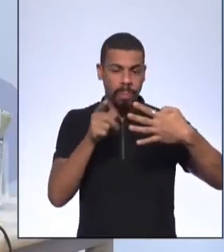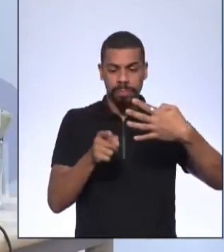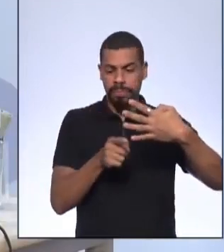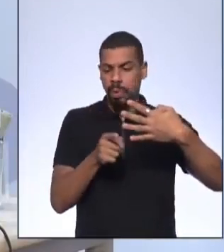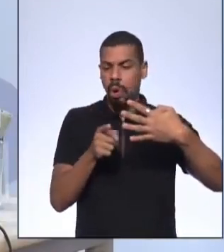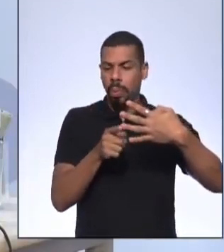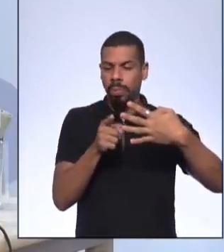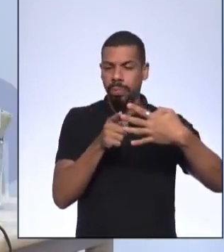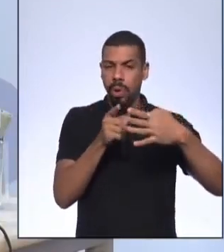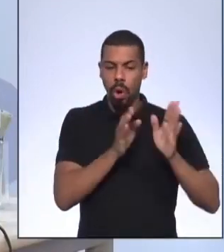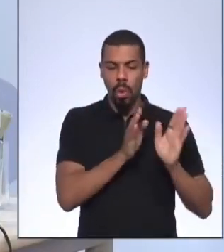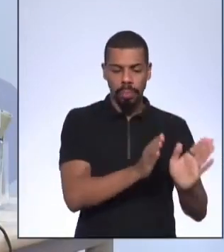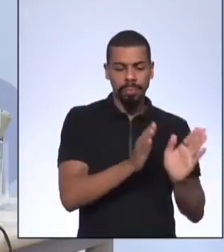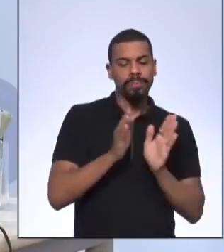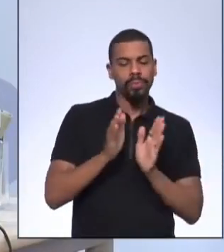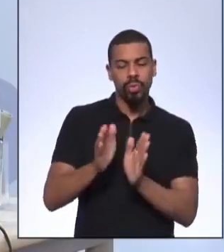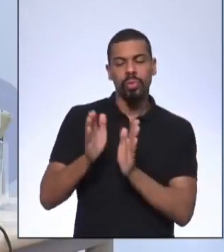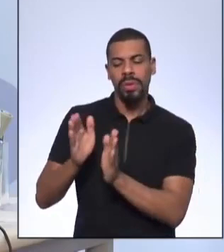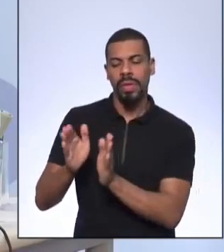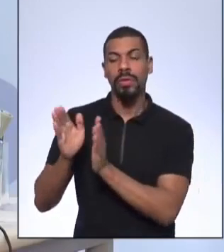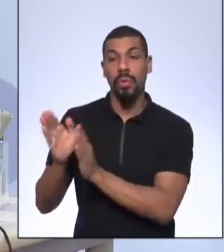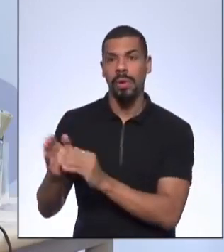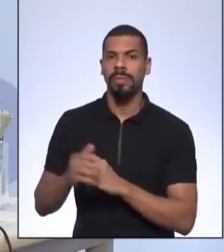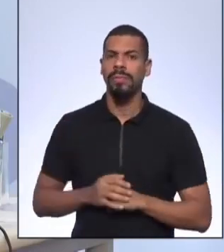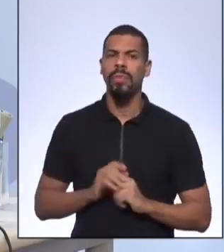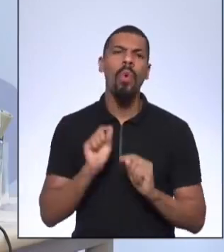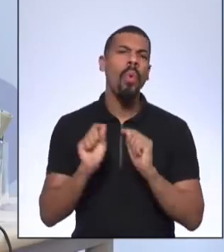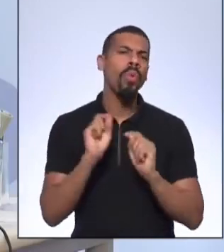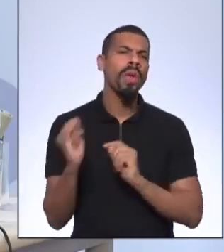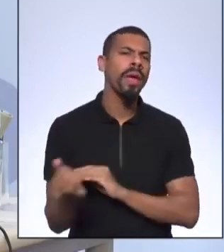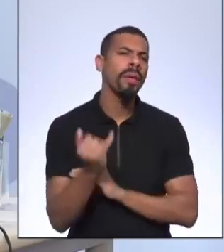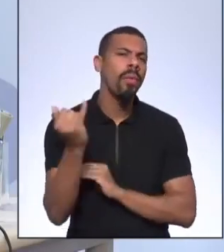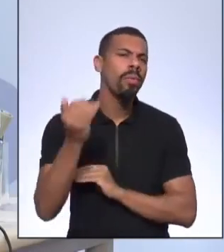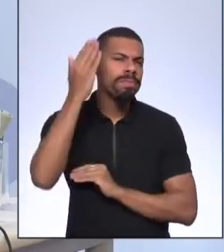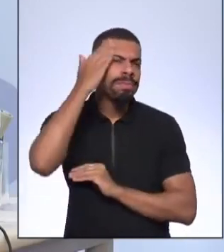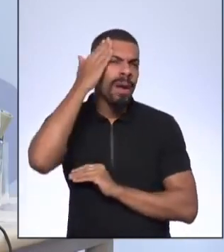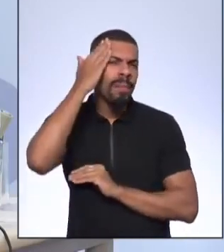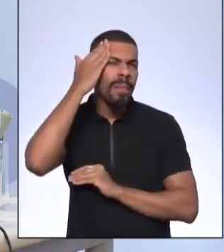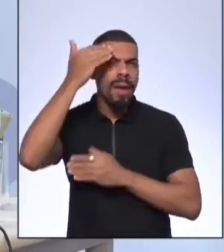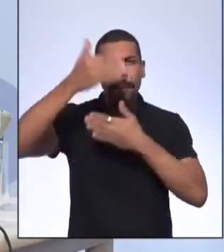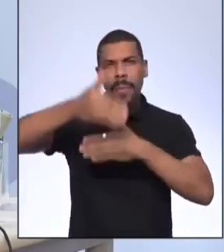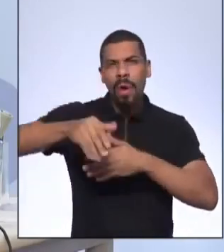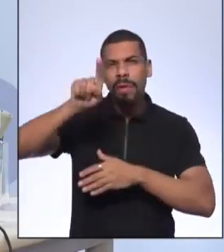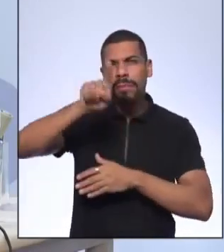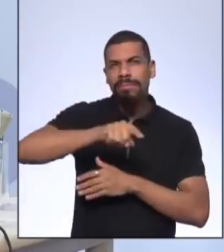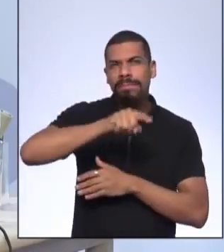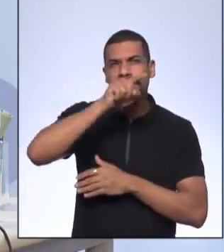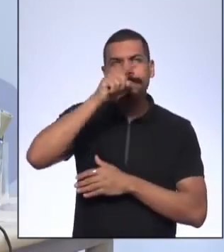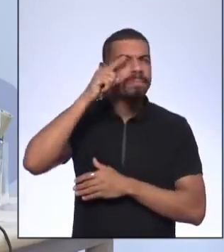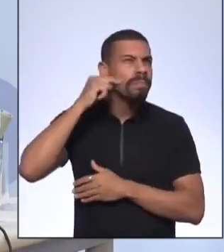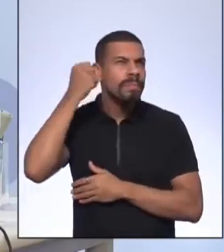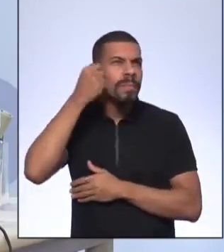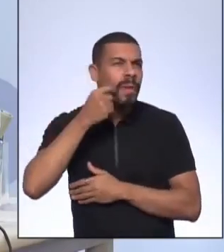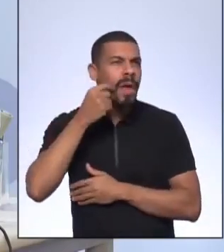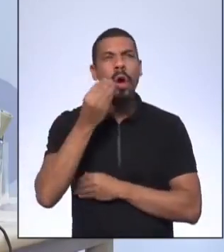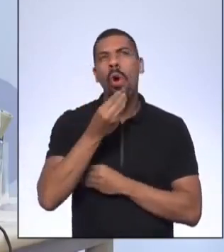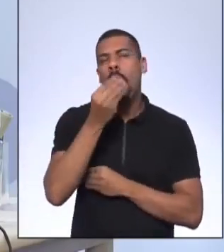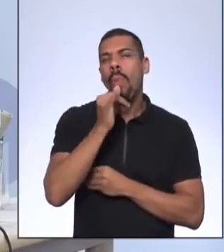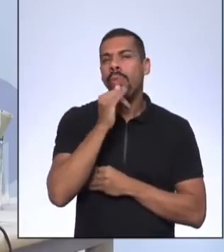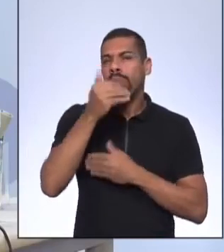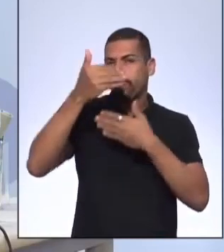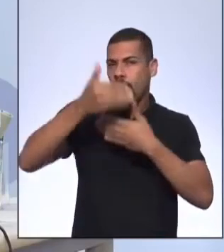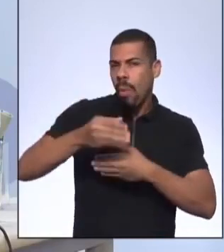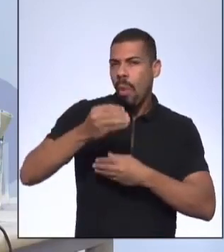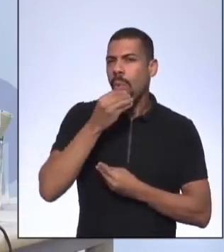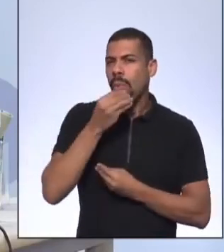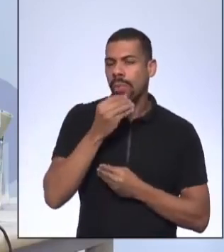metáfase, anáfase e telófase. O que é importante na prófase eu lembrar? Tá? Na prófase, os cromossomos terminam de sofrer